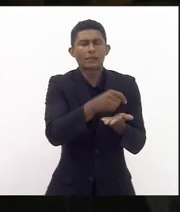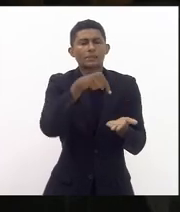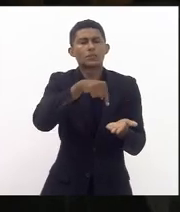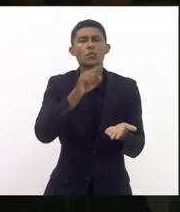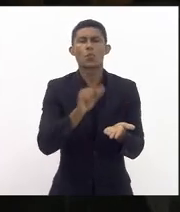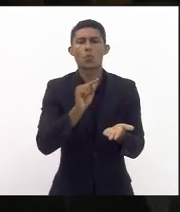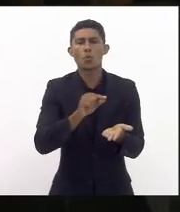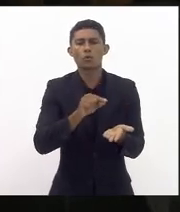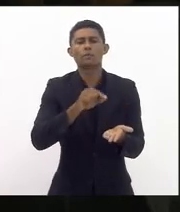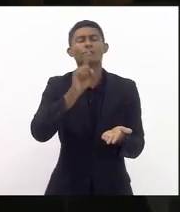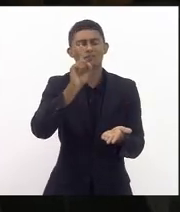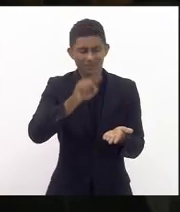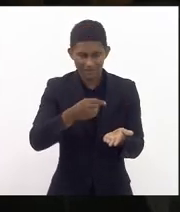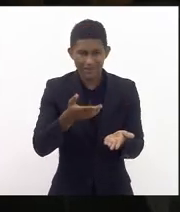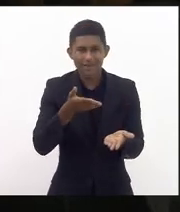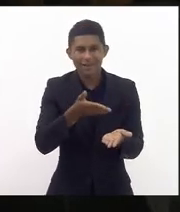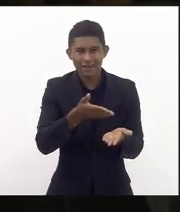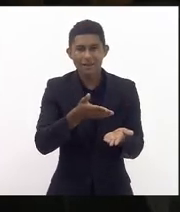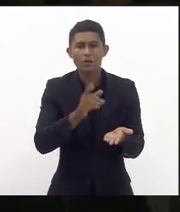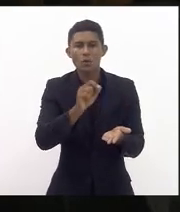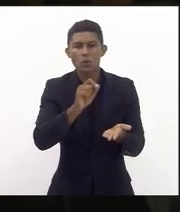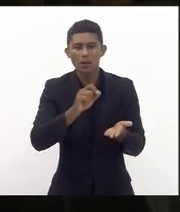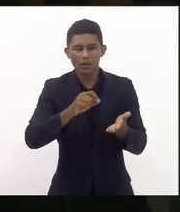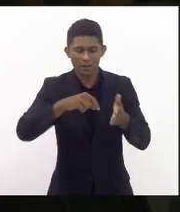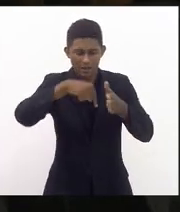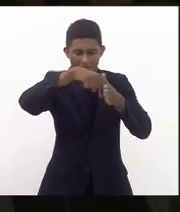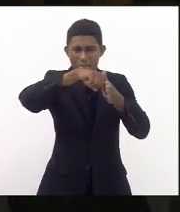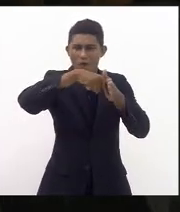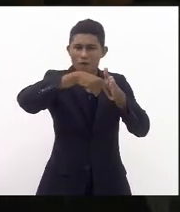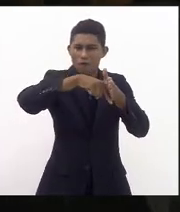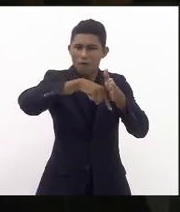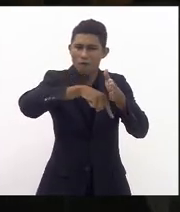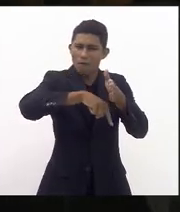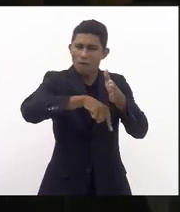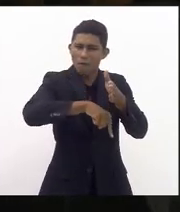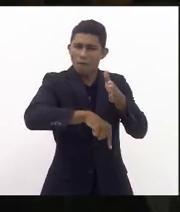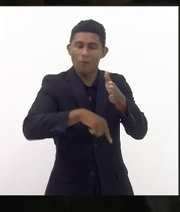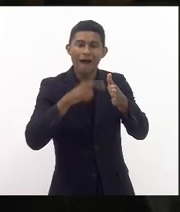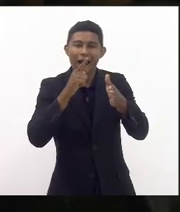ter bases cravadas por estacas profundas no mar.